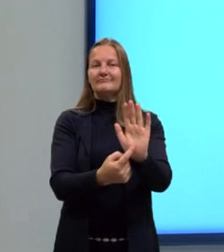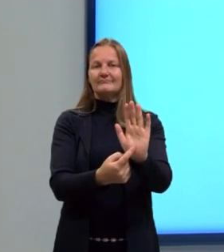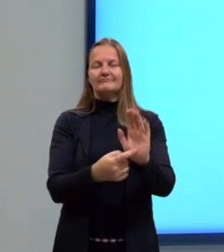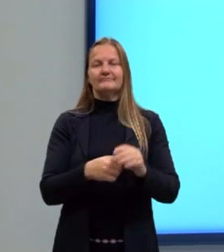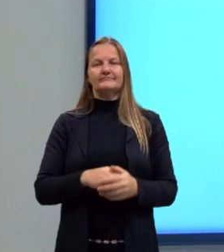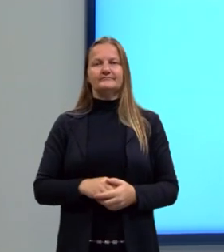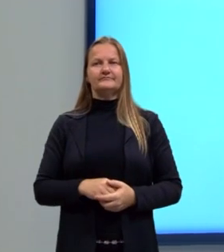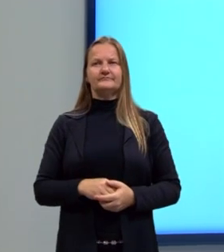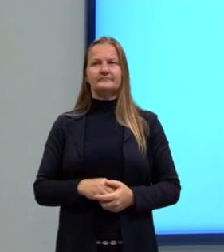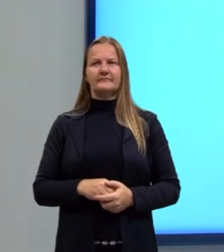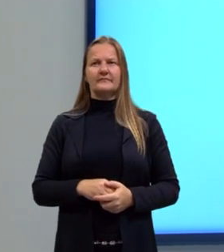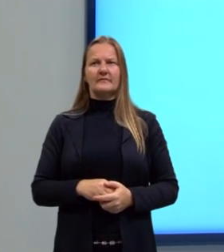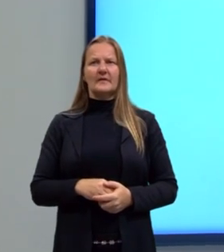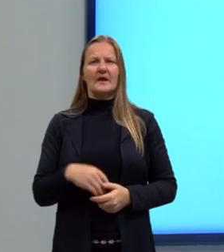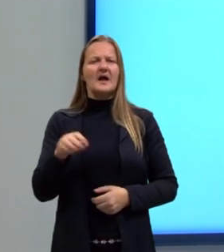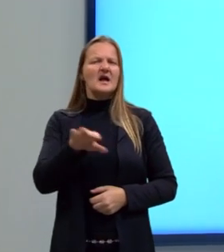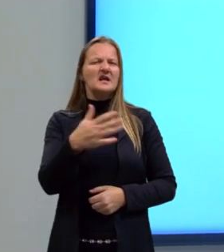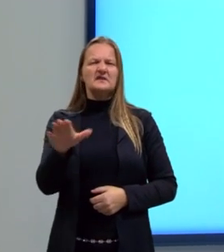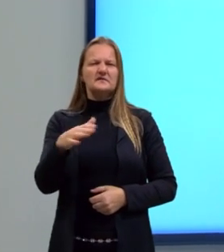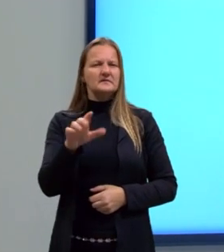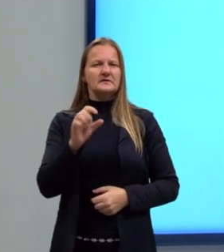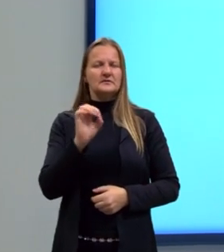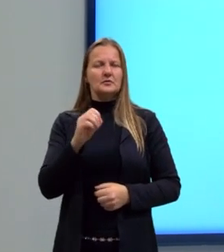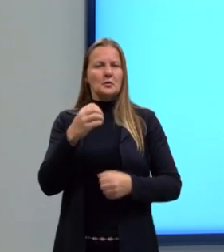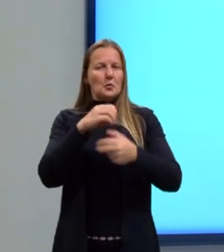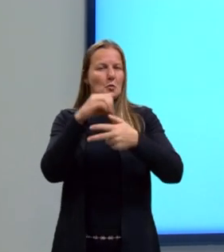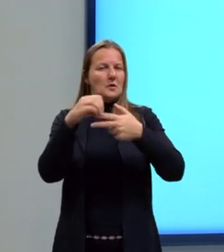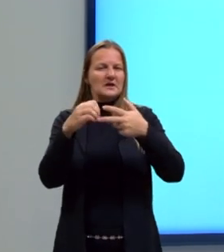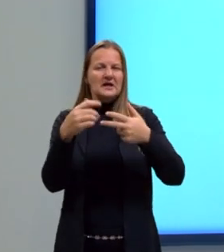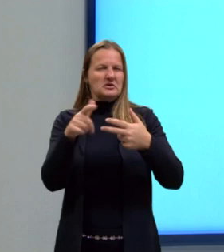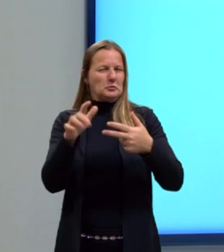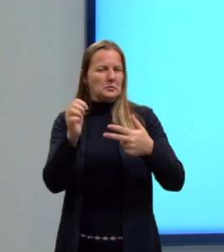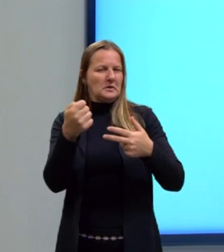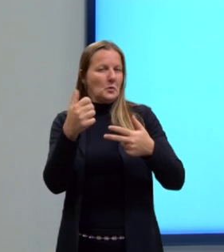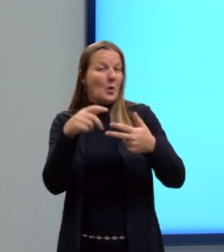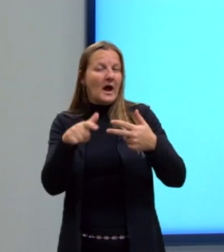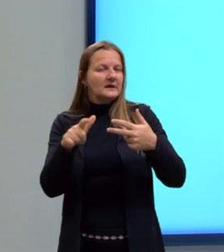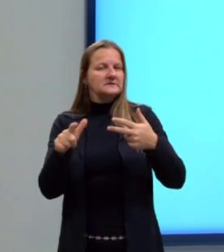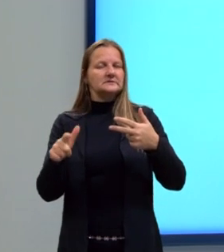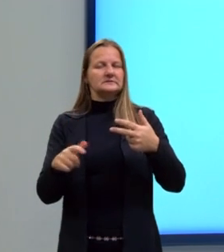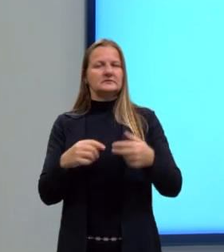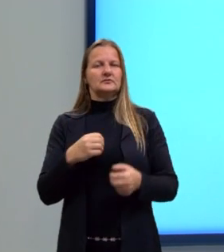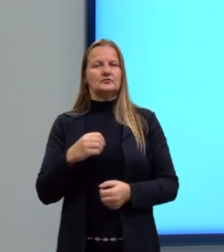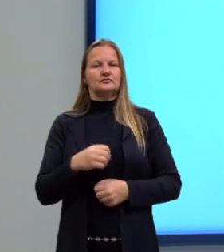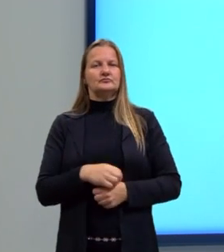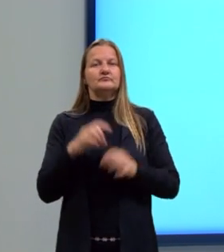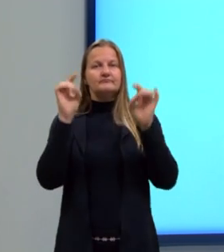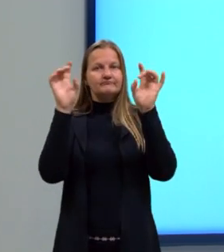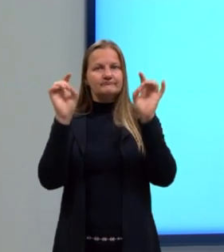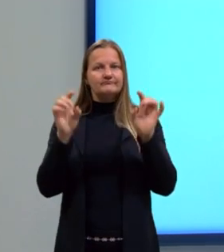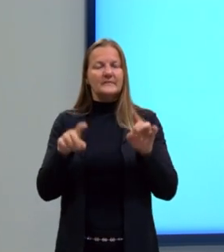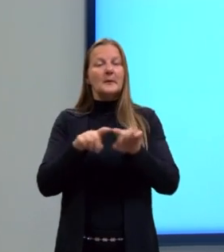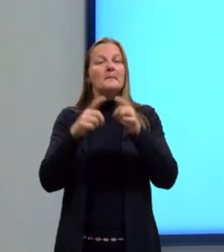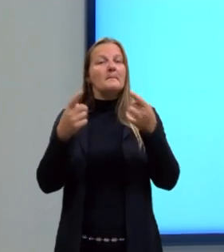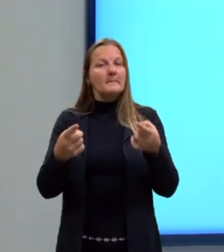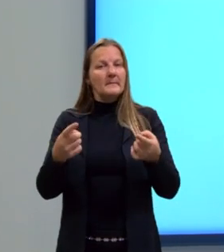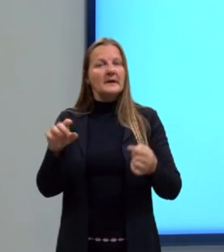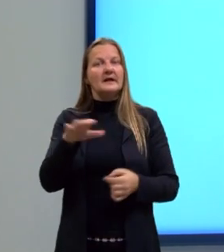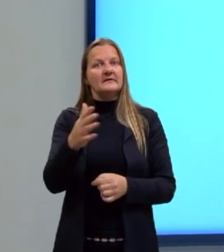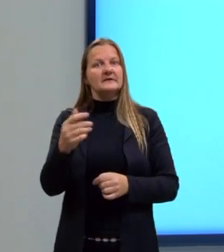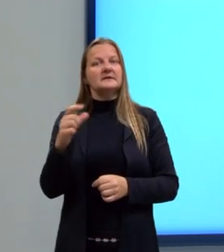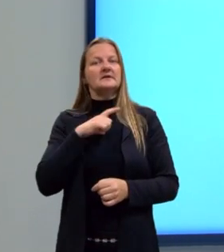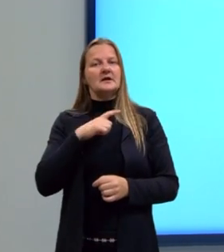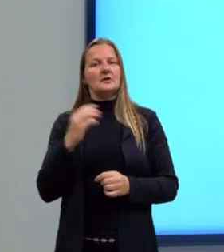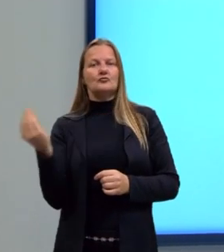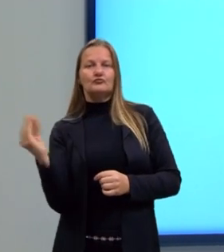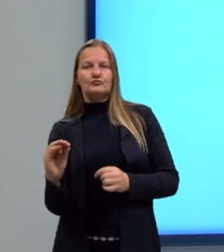é tão e ele acaba não aparecendo tanto no ENEM né o valor específico mas quando